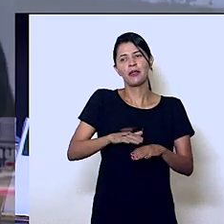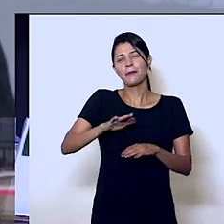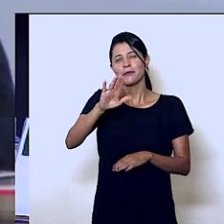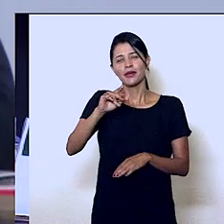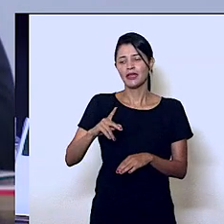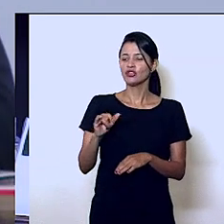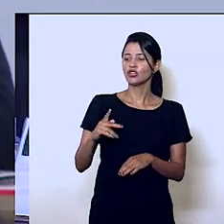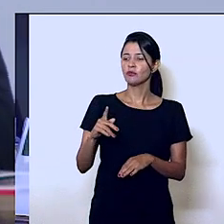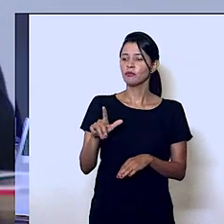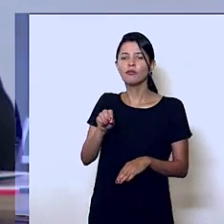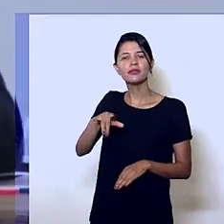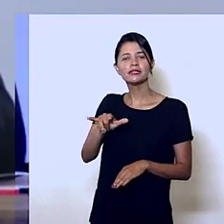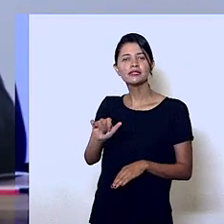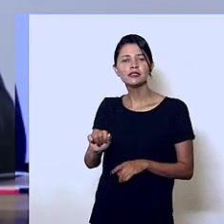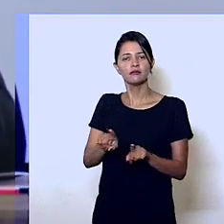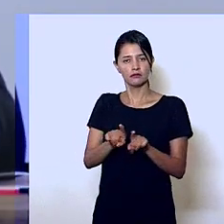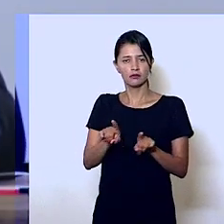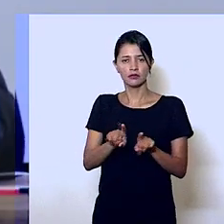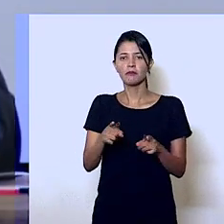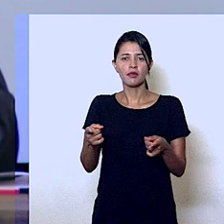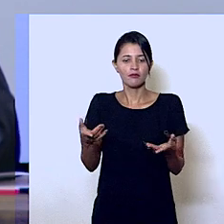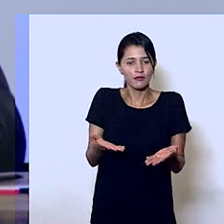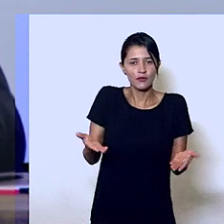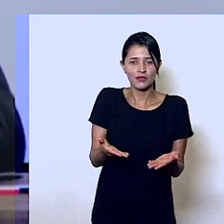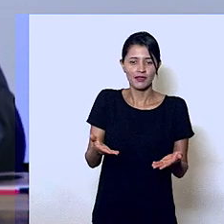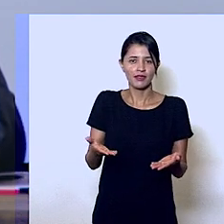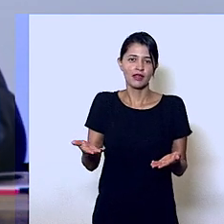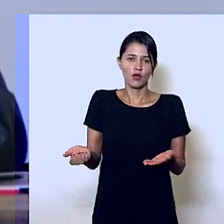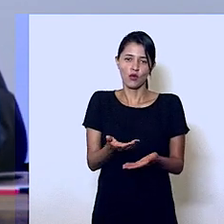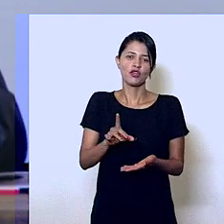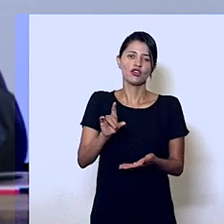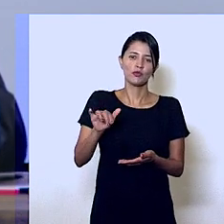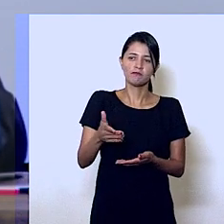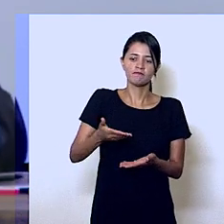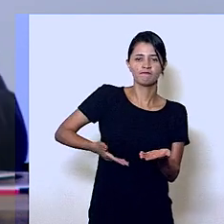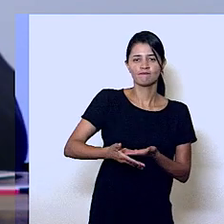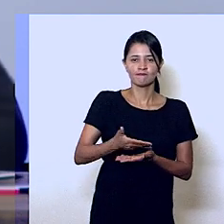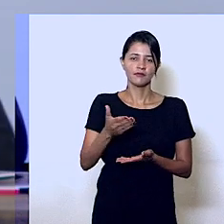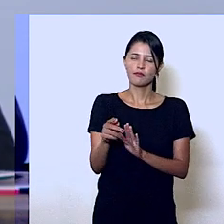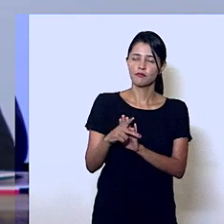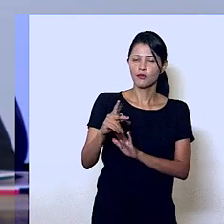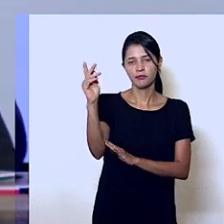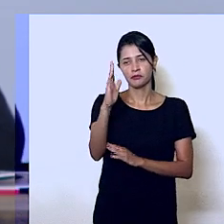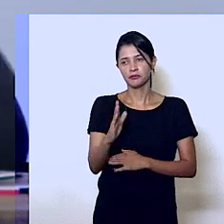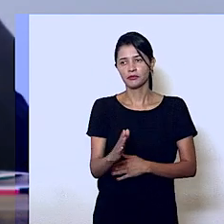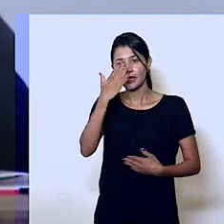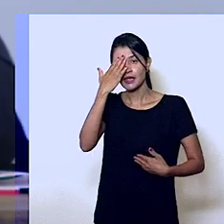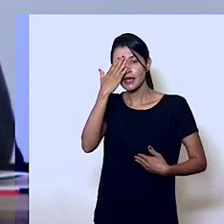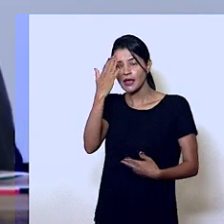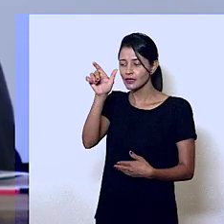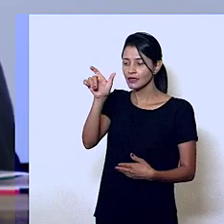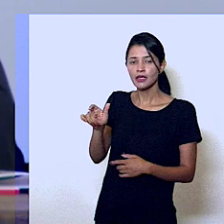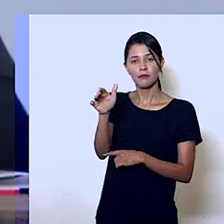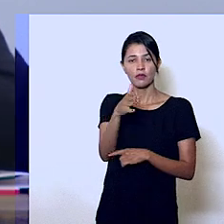da moderna e contemporânea diplomacia brasileira. Agradeço, portanto, à embaixadora Márcia Loureiro, presidente da